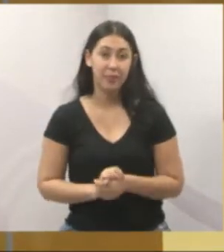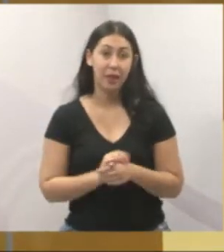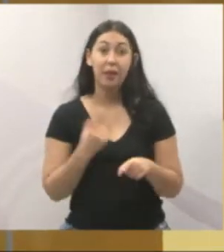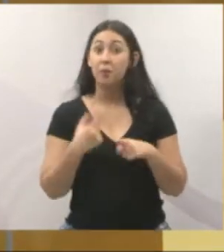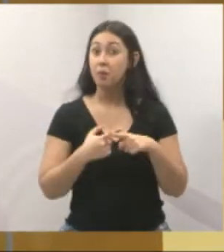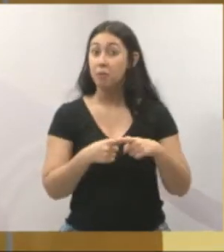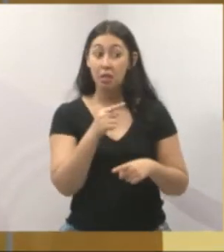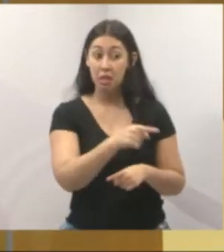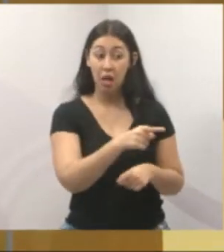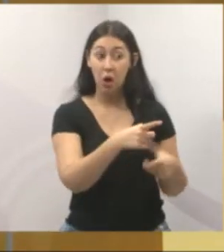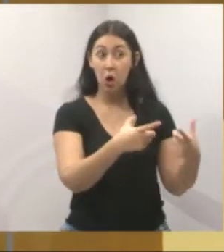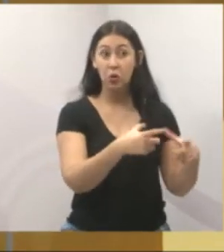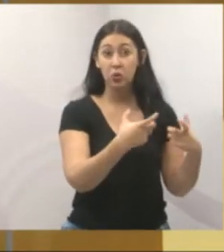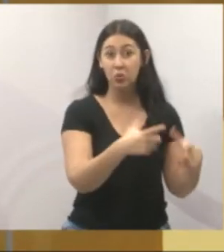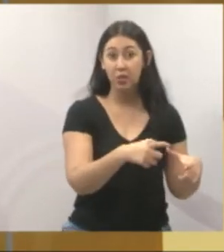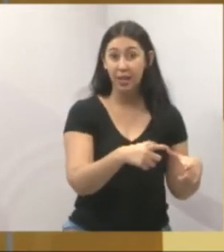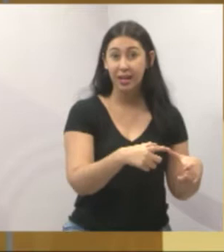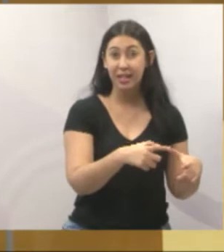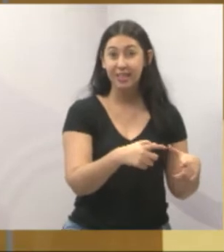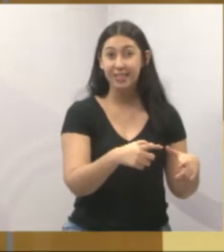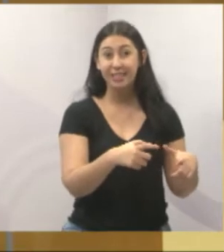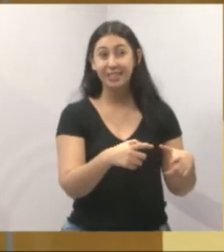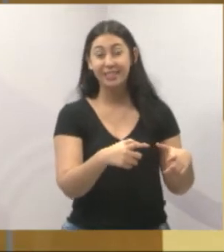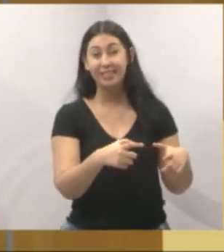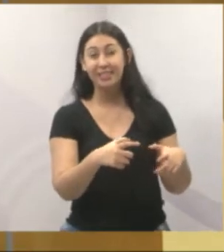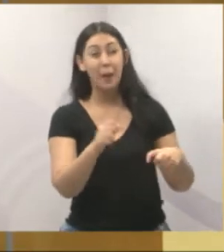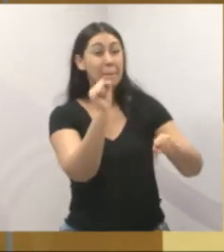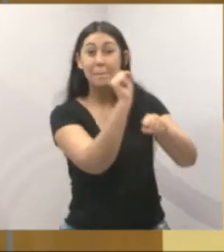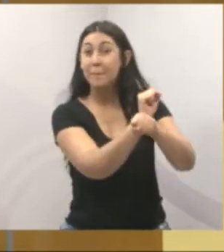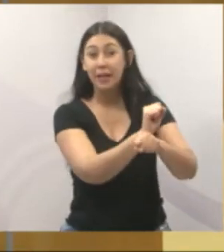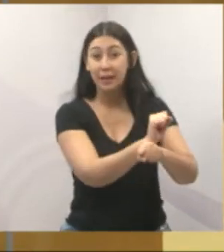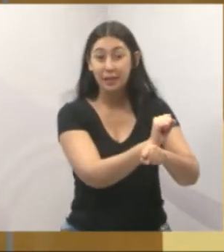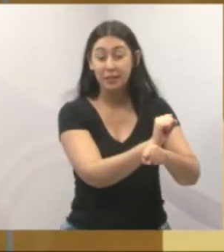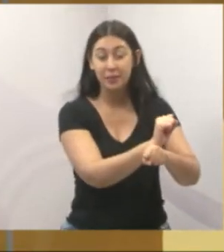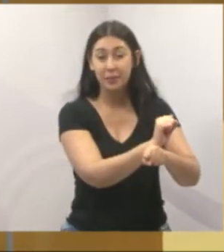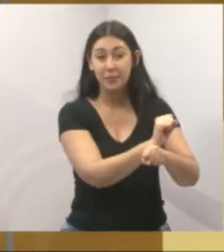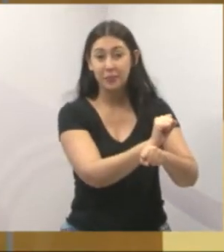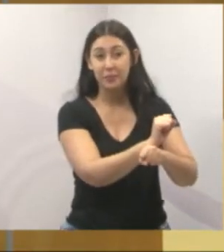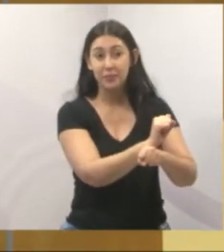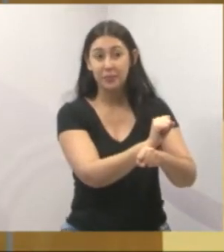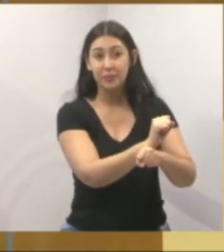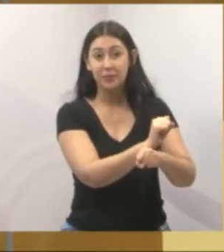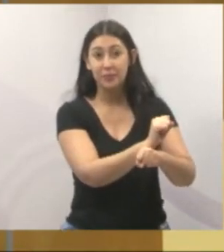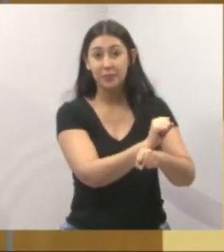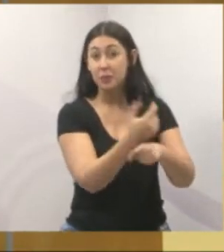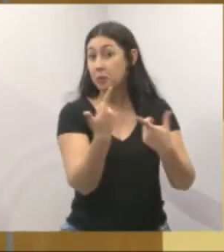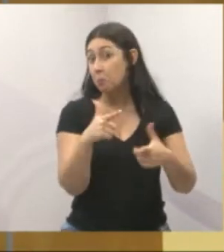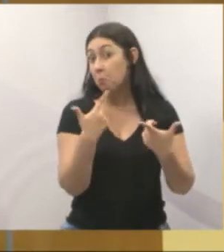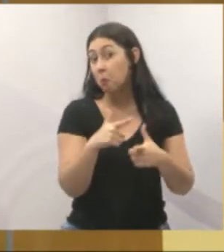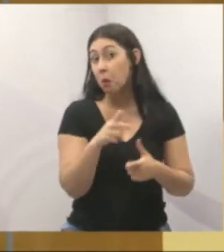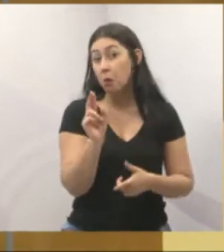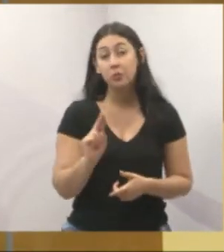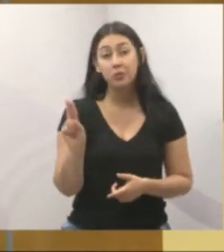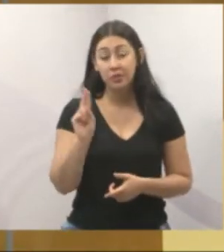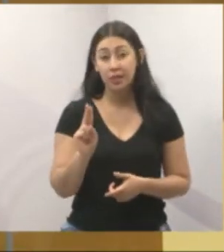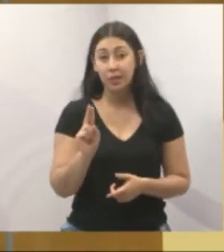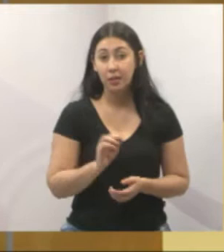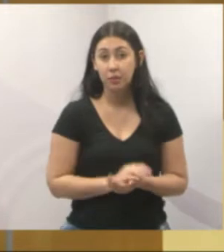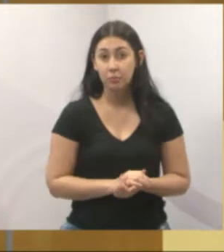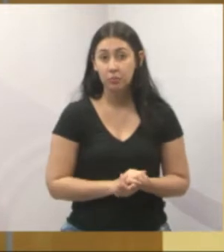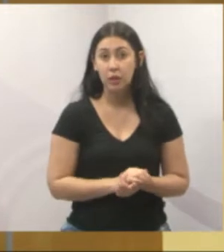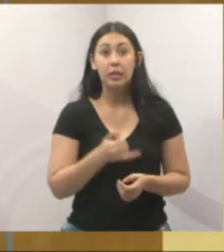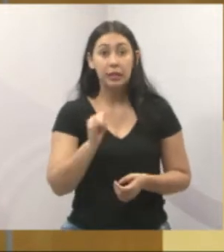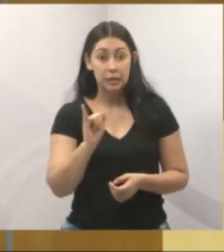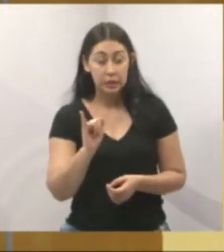clínica está interditada pela defesa epidemiológica do município. Está lá no site, é